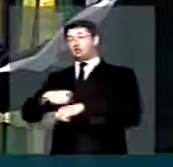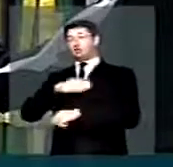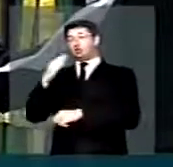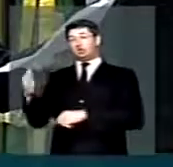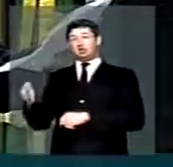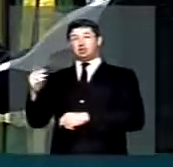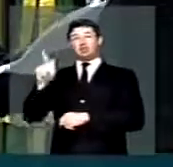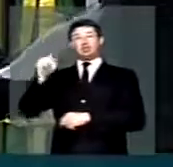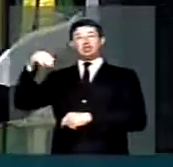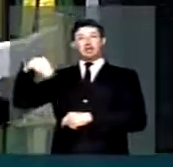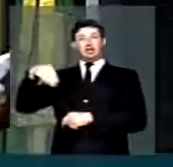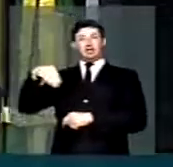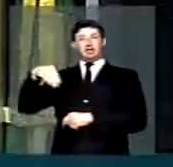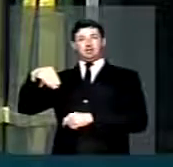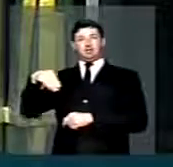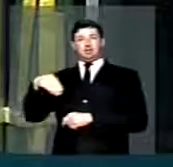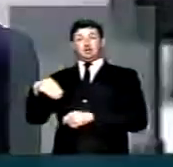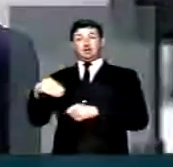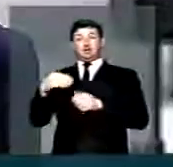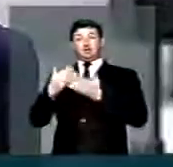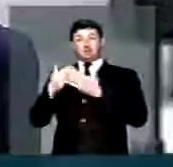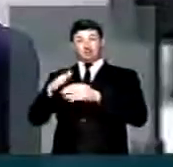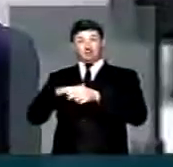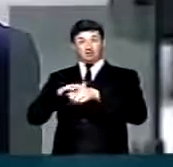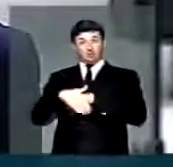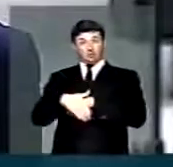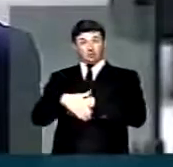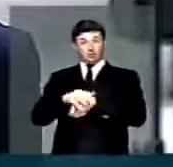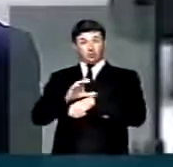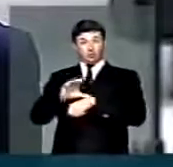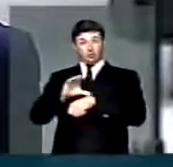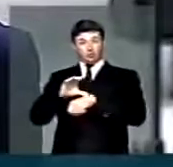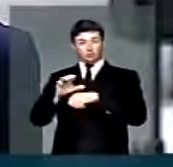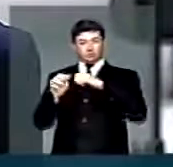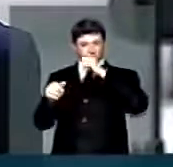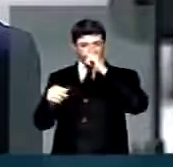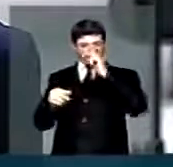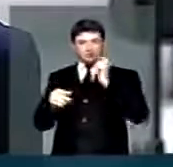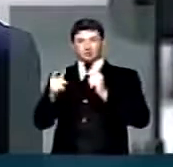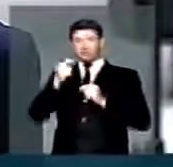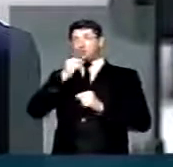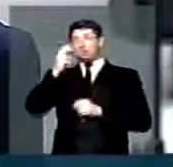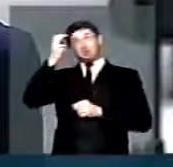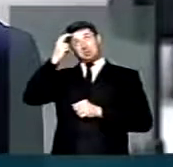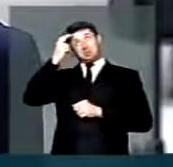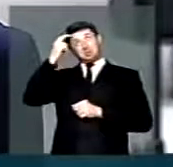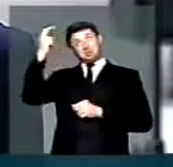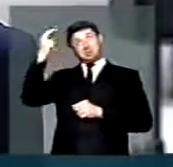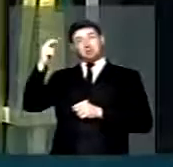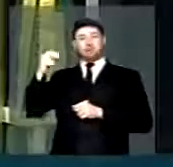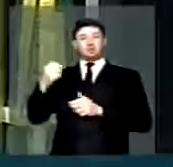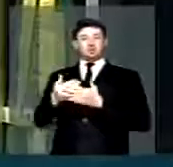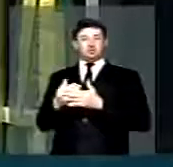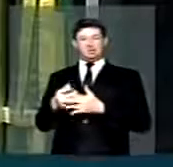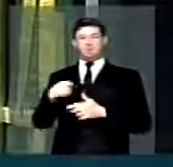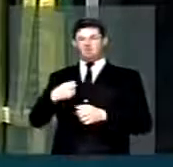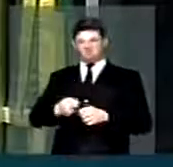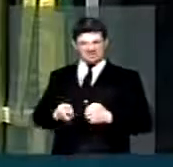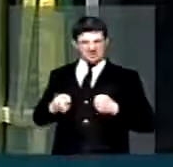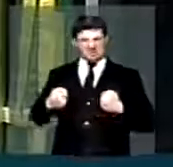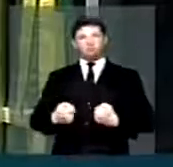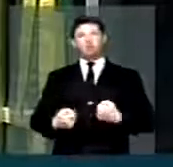General Motors em São José, fazia cursinho à noite. Eu não sou como aqueles geninhos que estudaram no ITA. O meu foi na